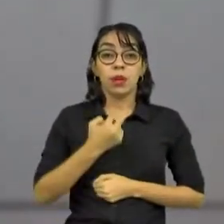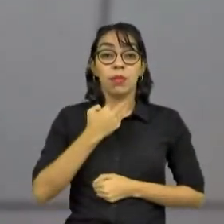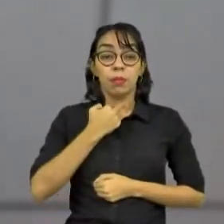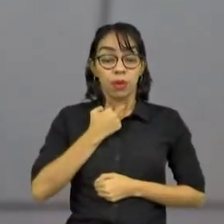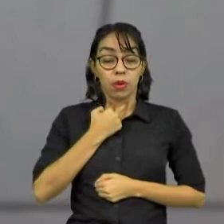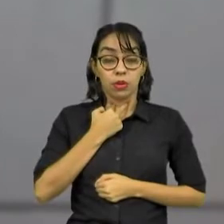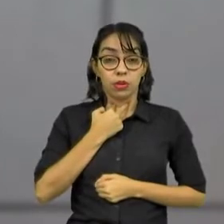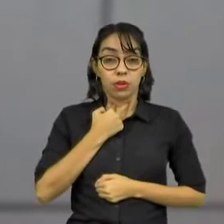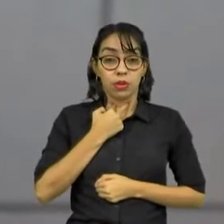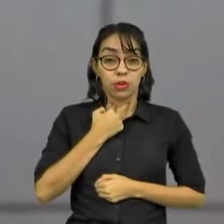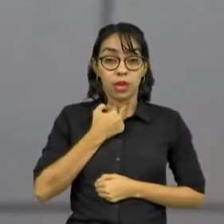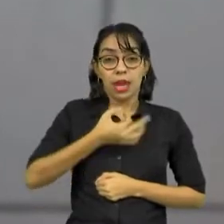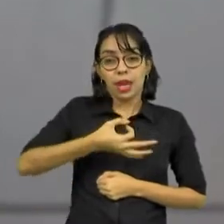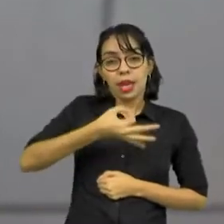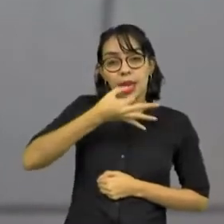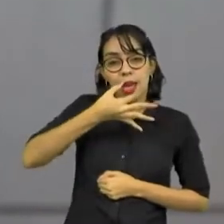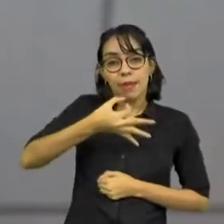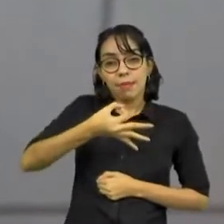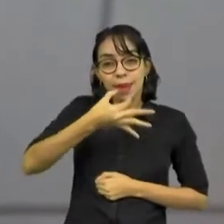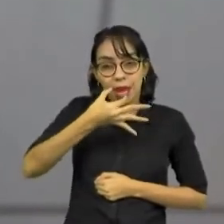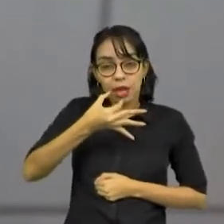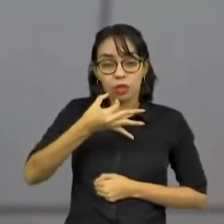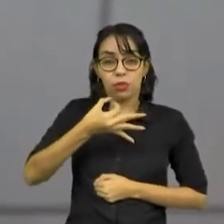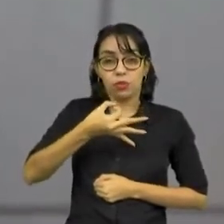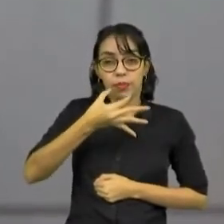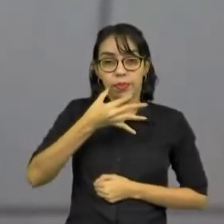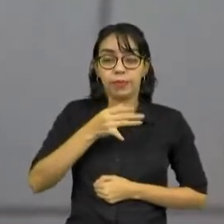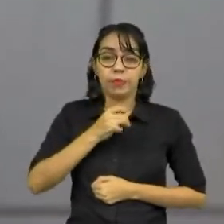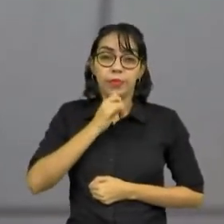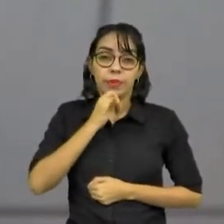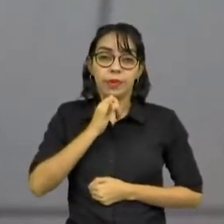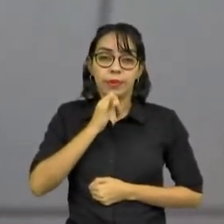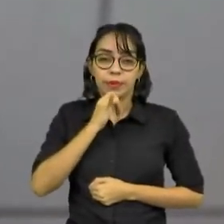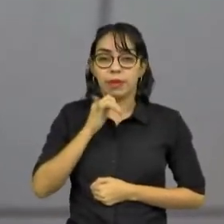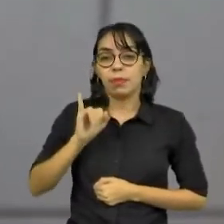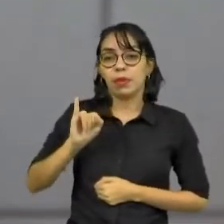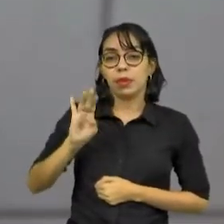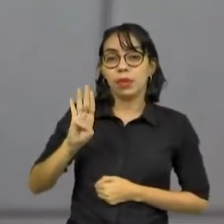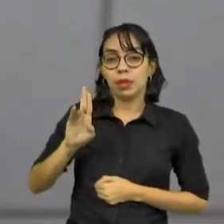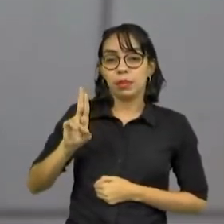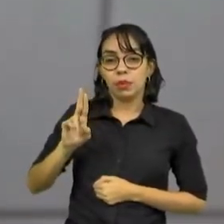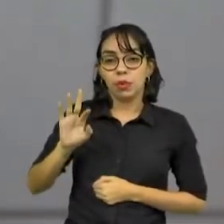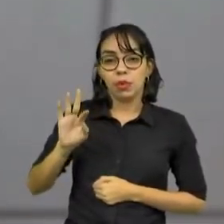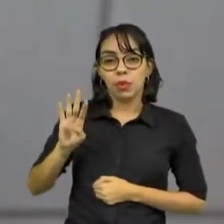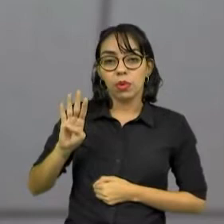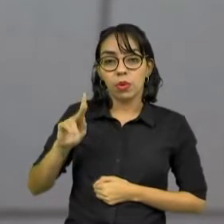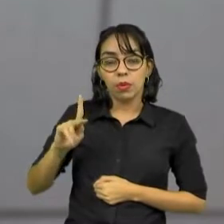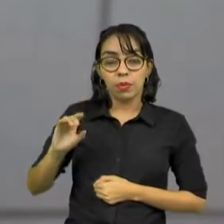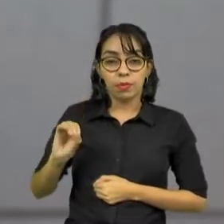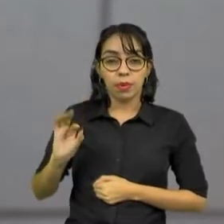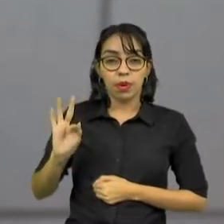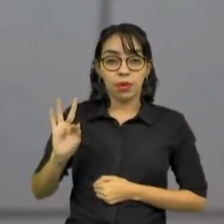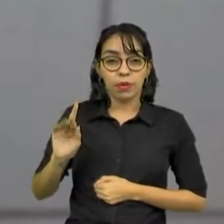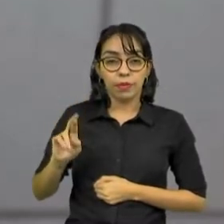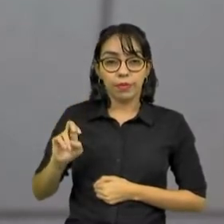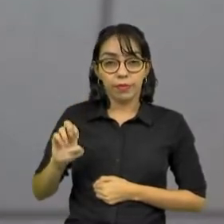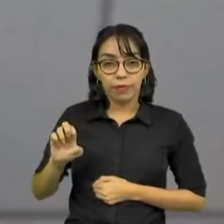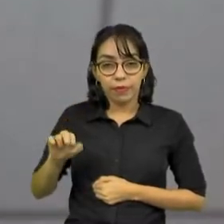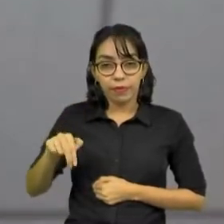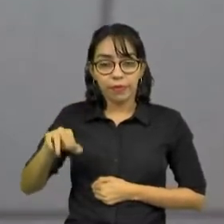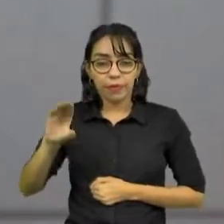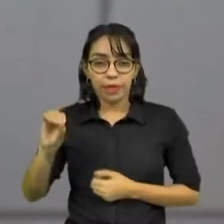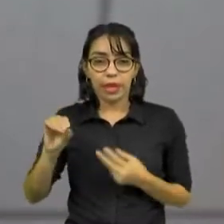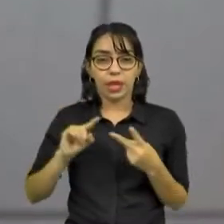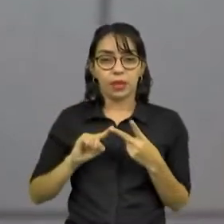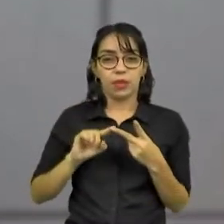de anti-inflamatório, do tipo ibuprofeno, aspirina, AS infantil, né?